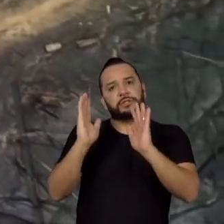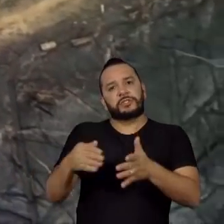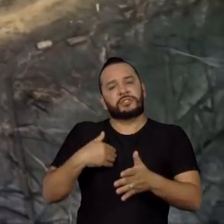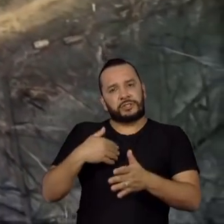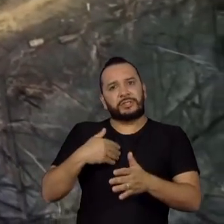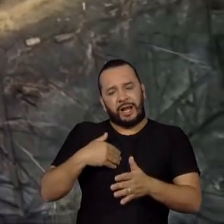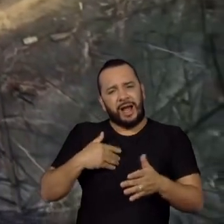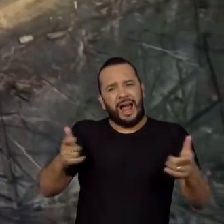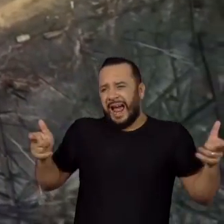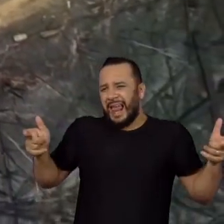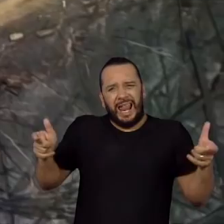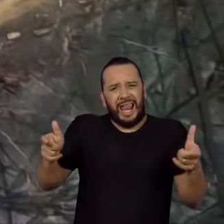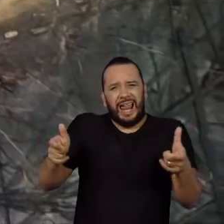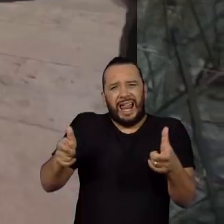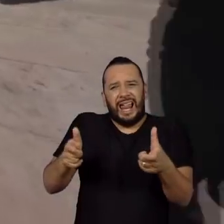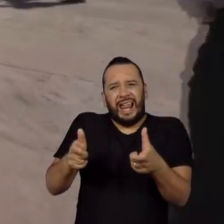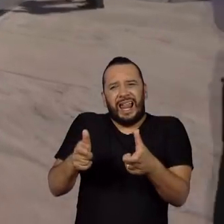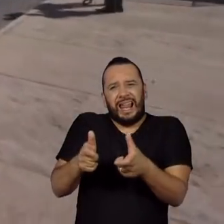cidade do Rio de Janeiro.